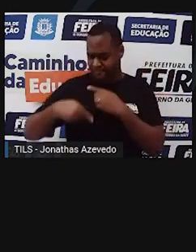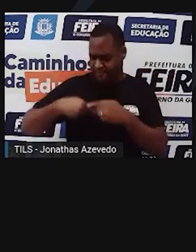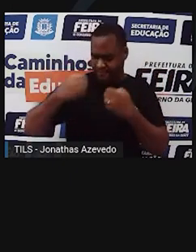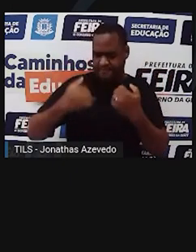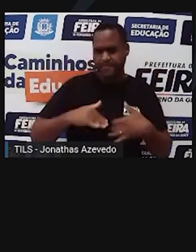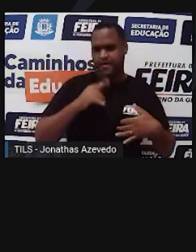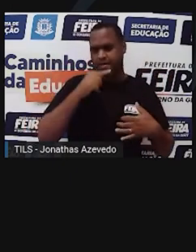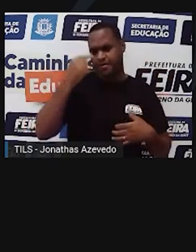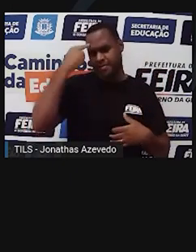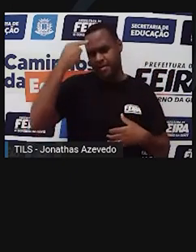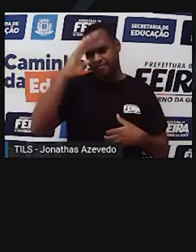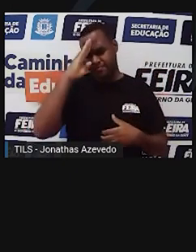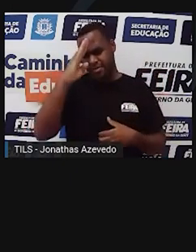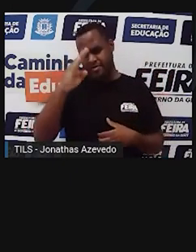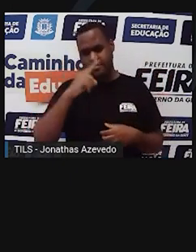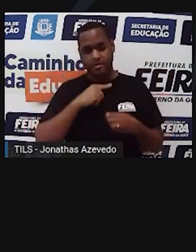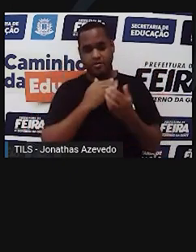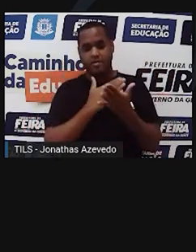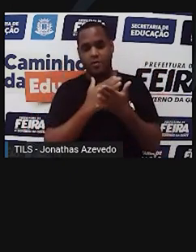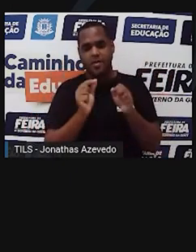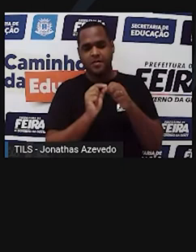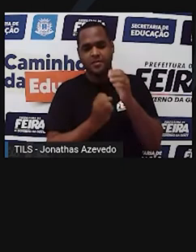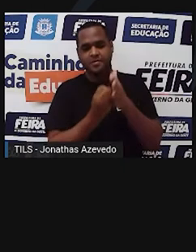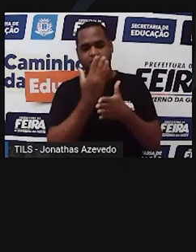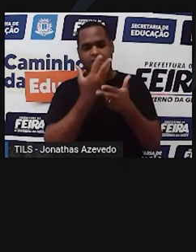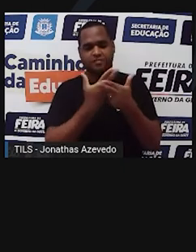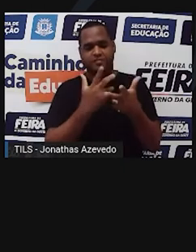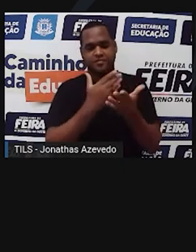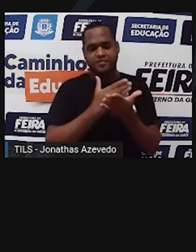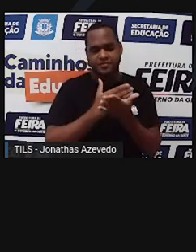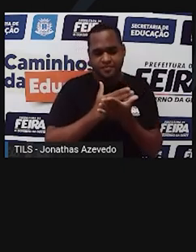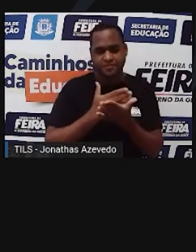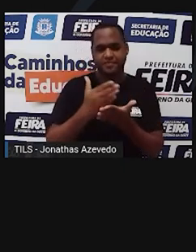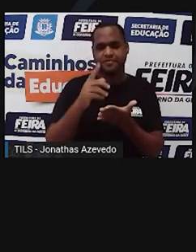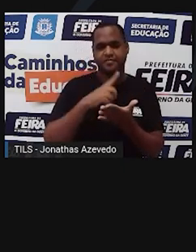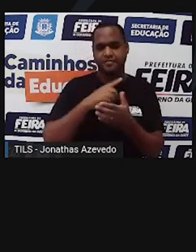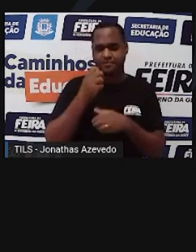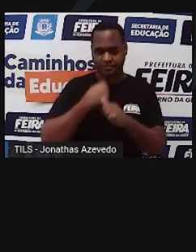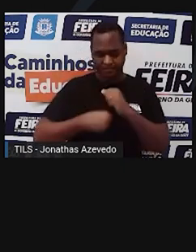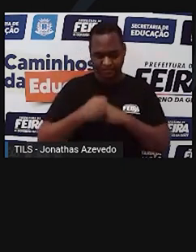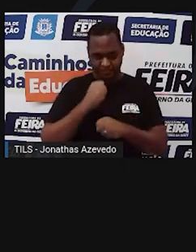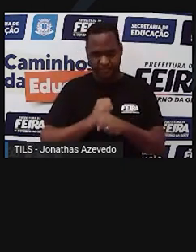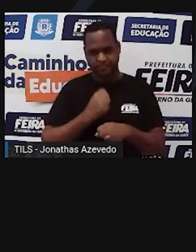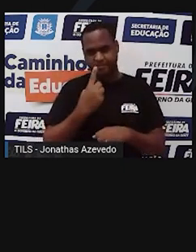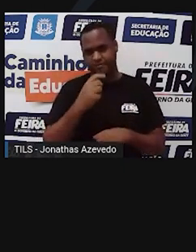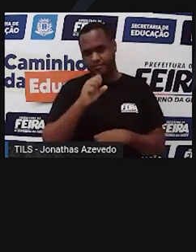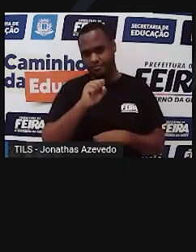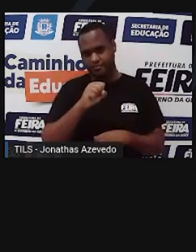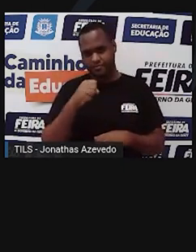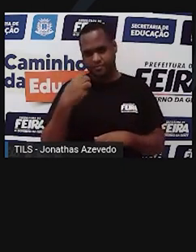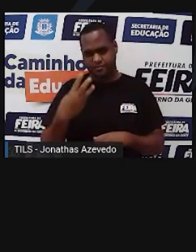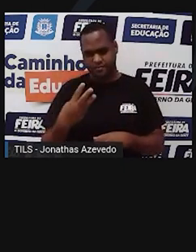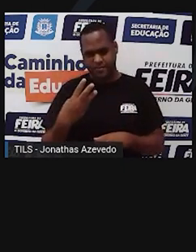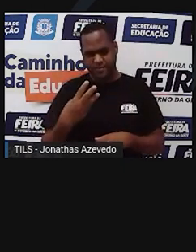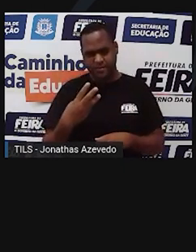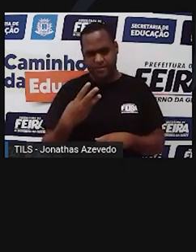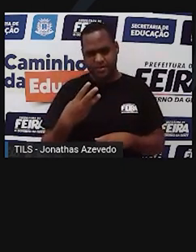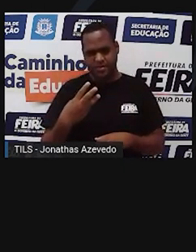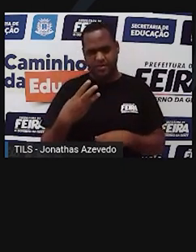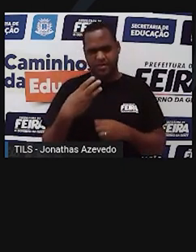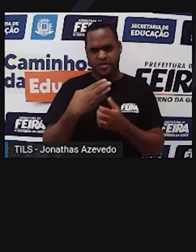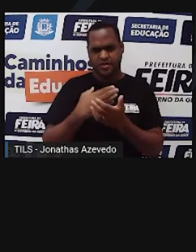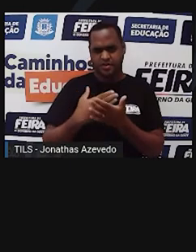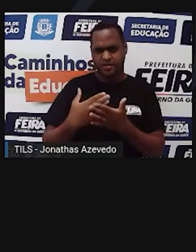Brasil, a primeira usina hidrelétrica foi construída em 1883 no município de